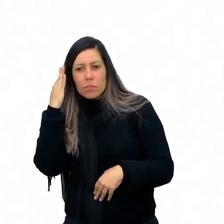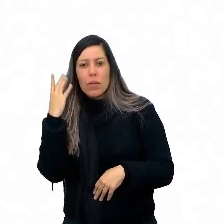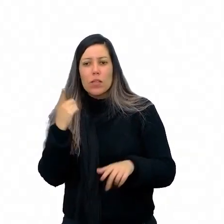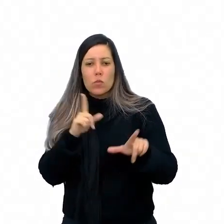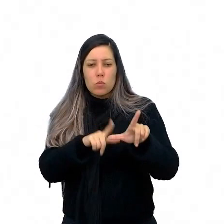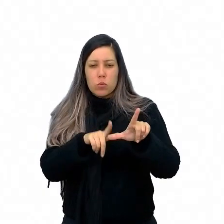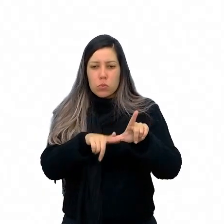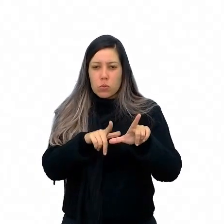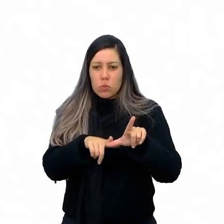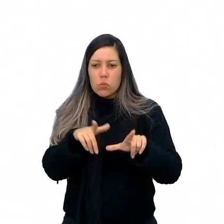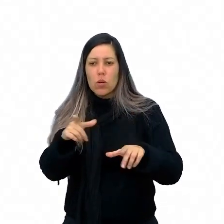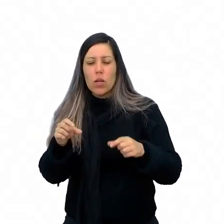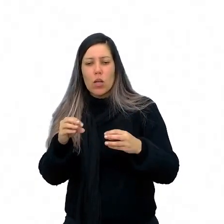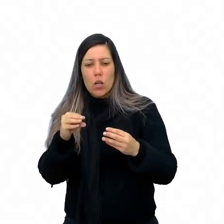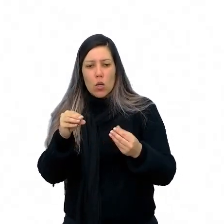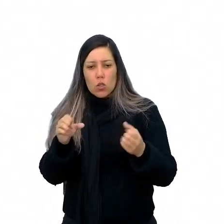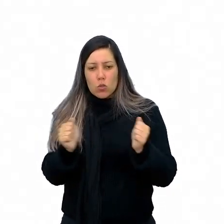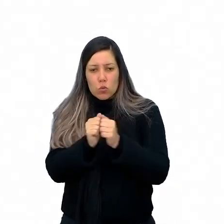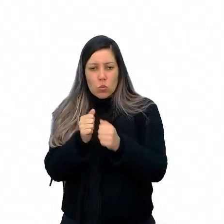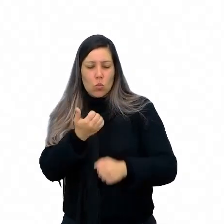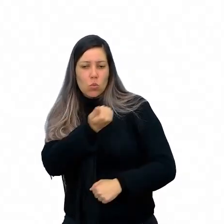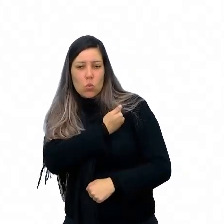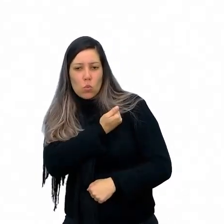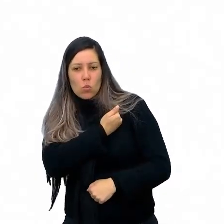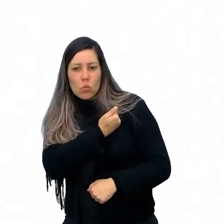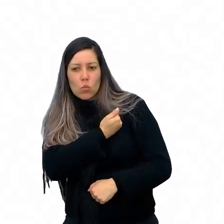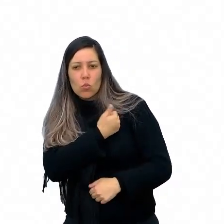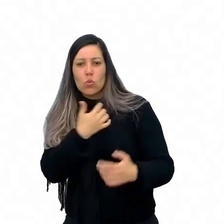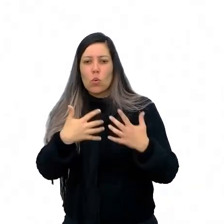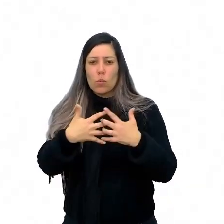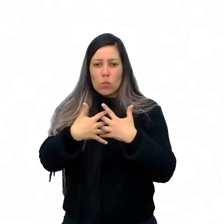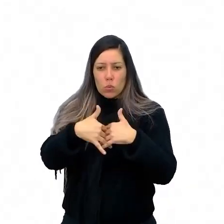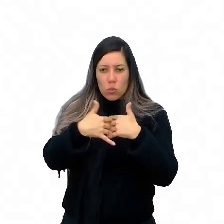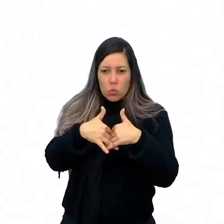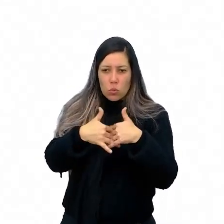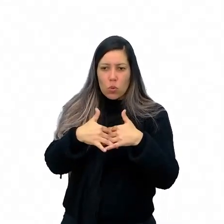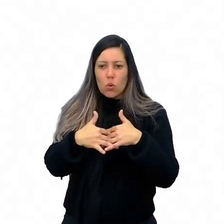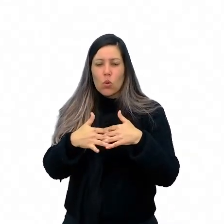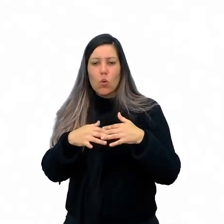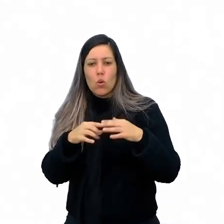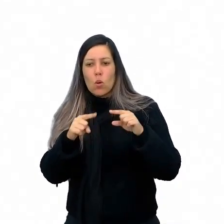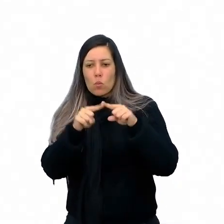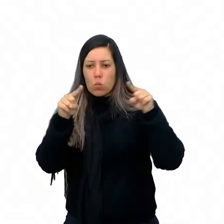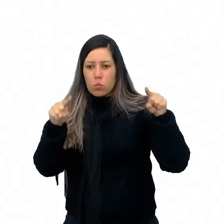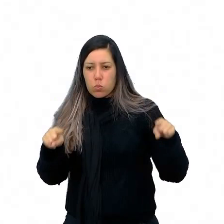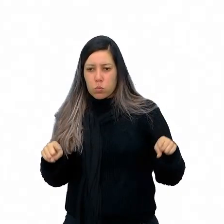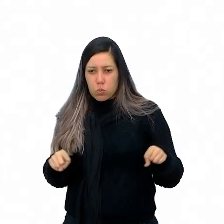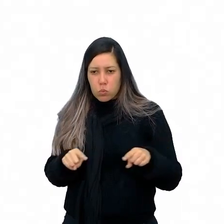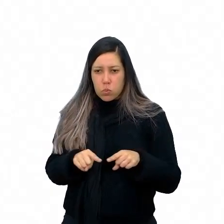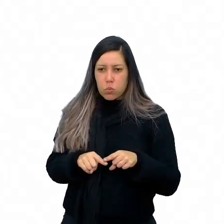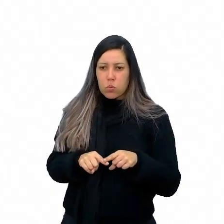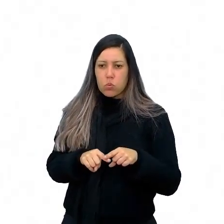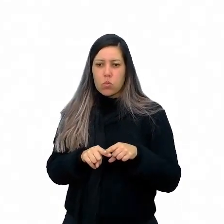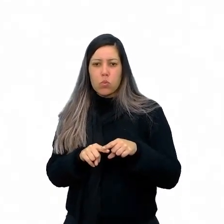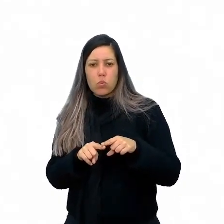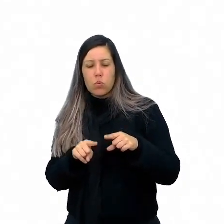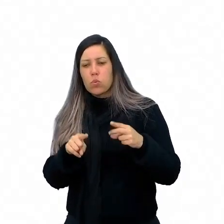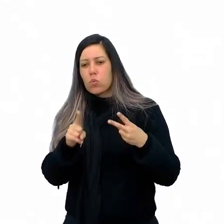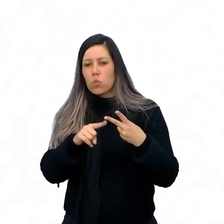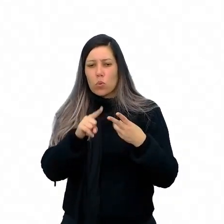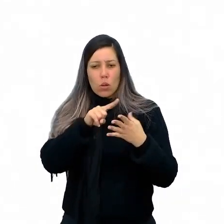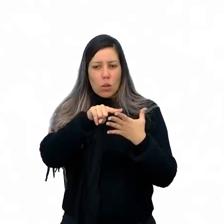complexos, equações polinomiais, números complexos, operações e representações geométricas, teoremas sobre as raízes de uma